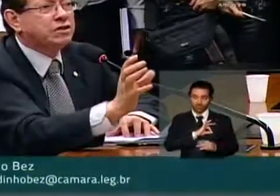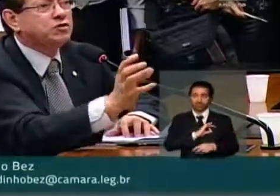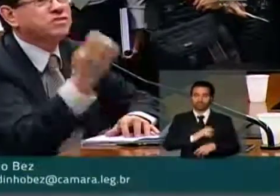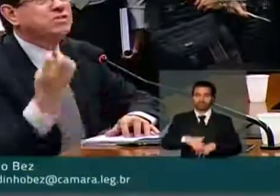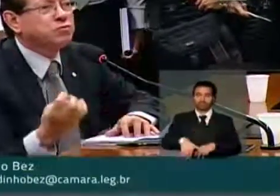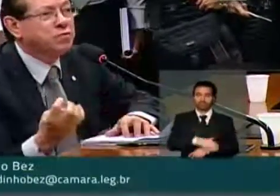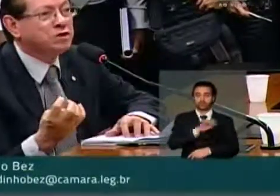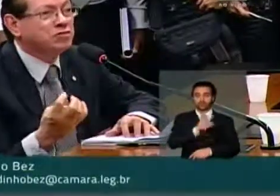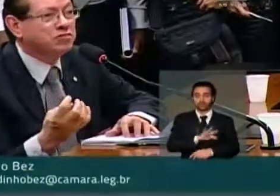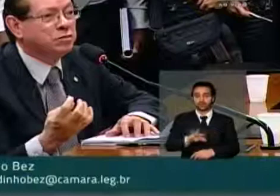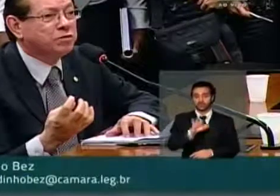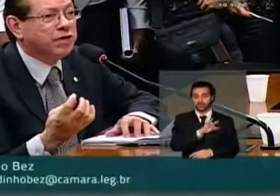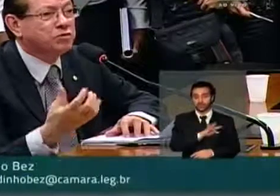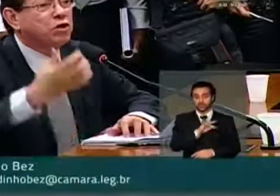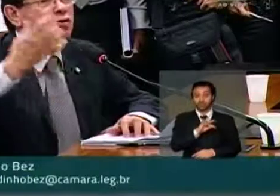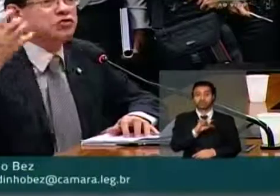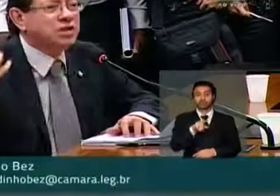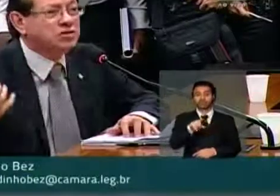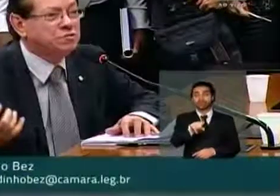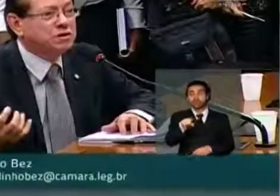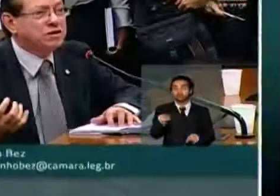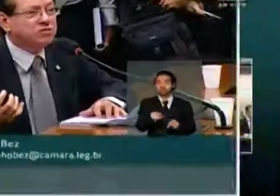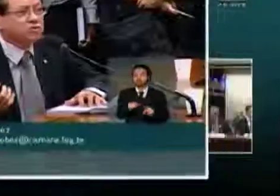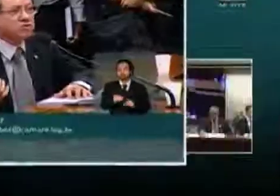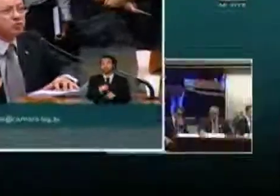levem daqui o sentimento dos deputados, o